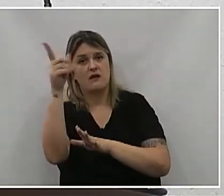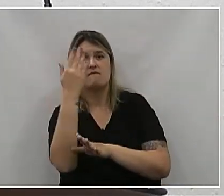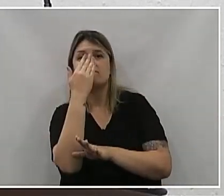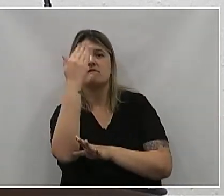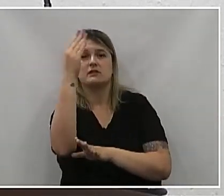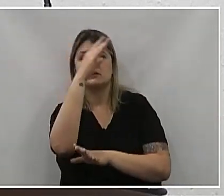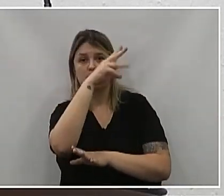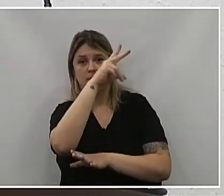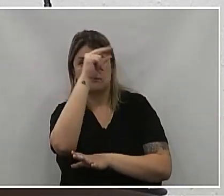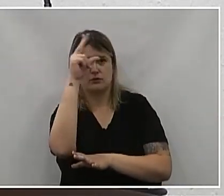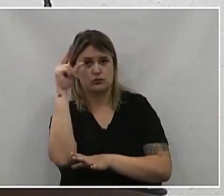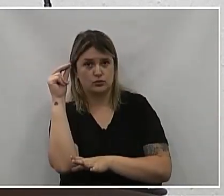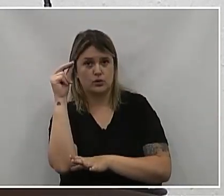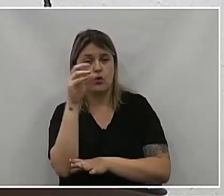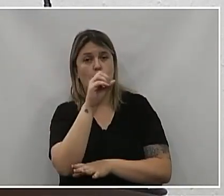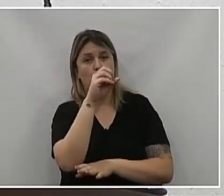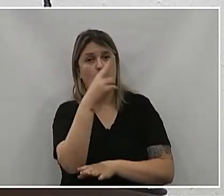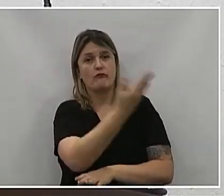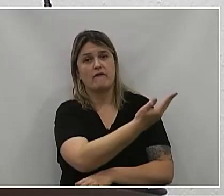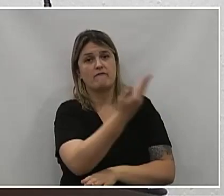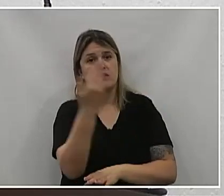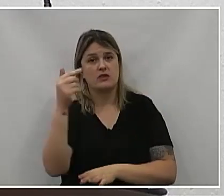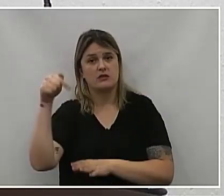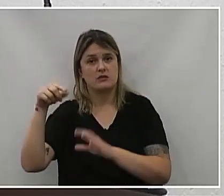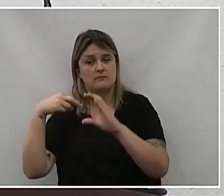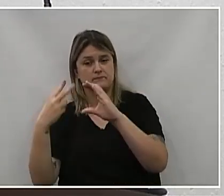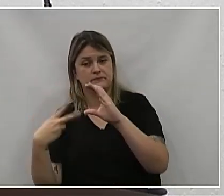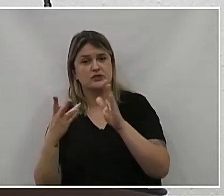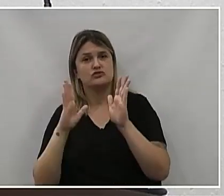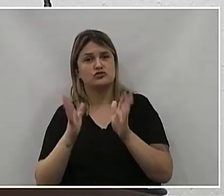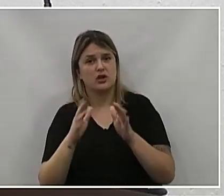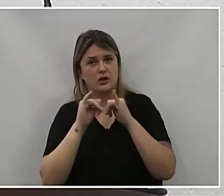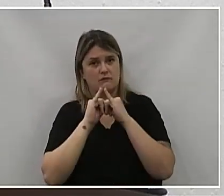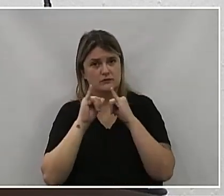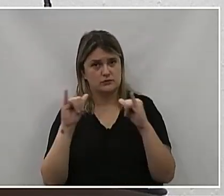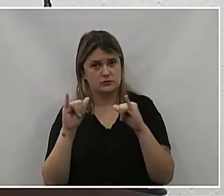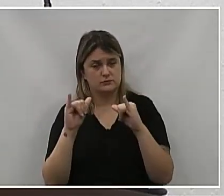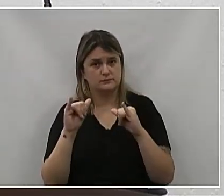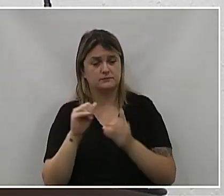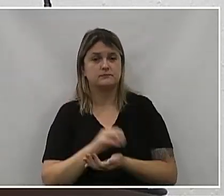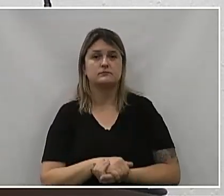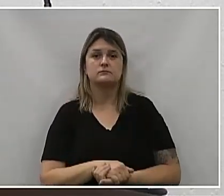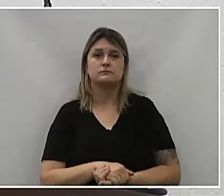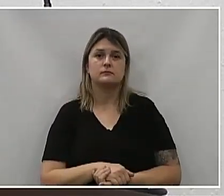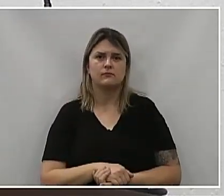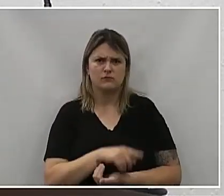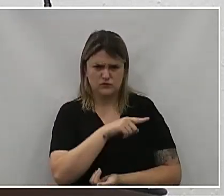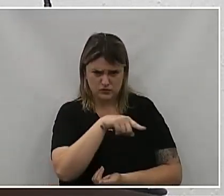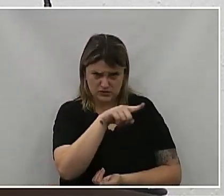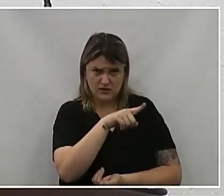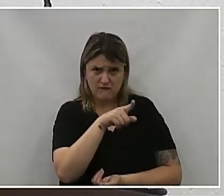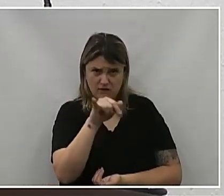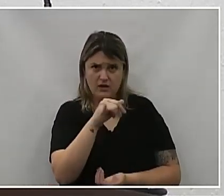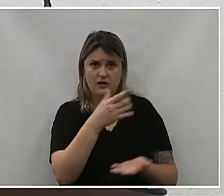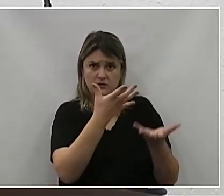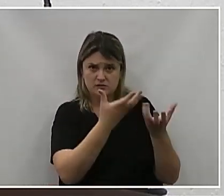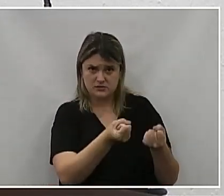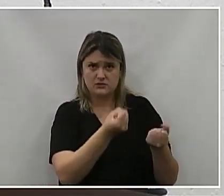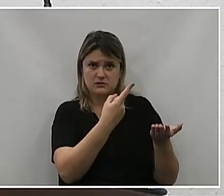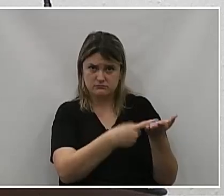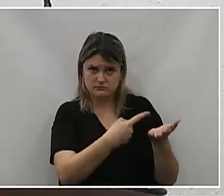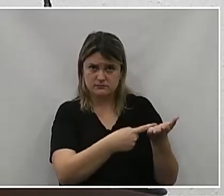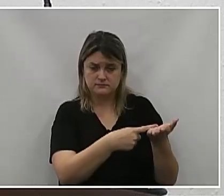frente da prefeitura. Ou vão vir aqui na Câmara. Eles avisaram. E eu perguntei, olha gente, se eu falar isso aqui, vocês vão? Não, nós assumimos, nós estamos